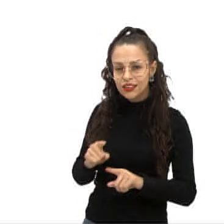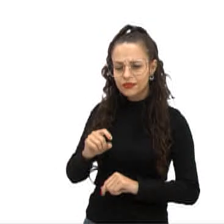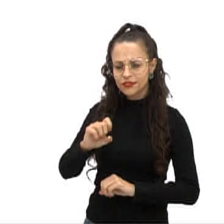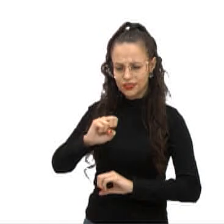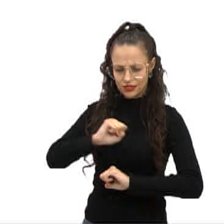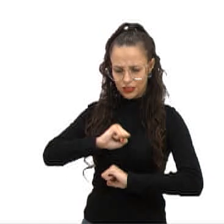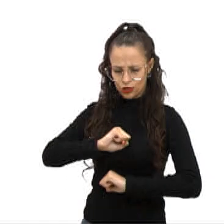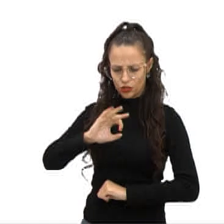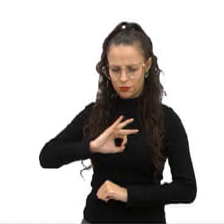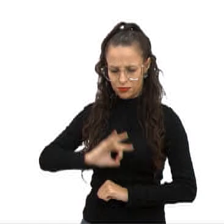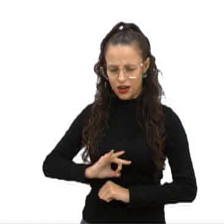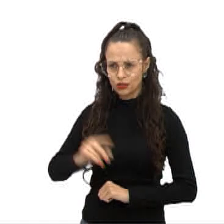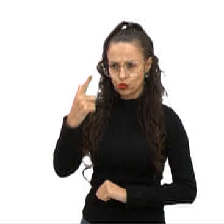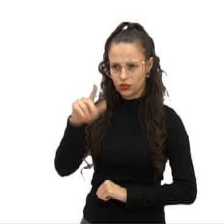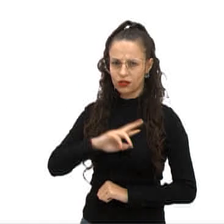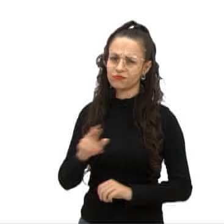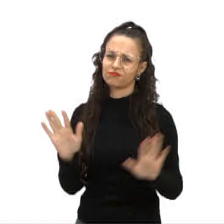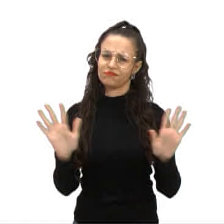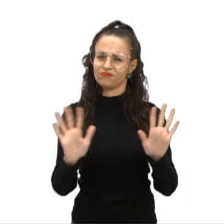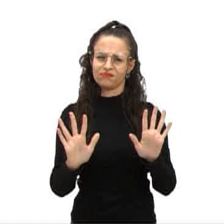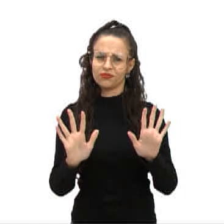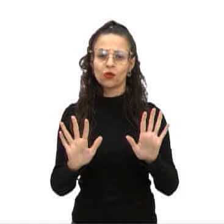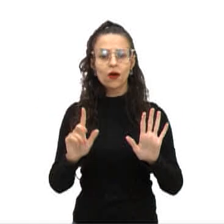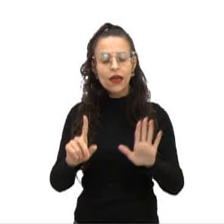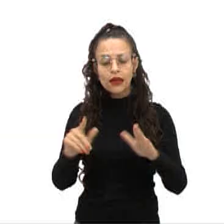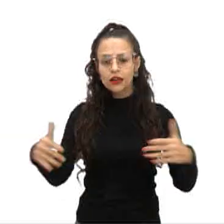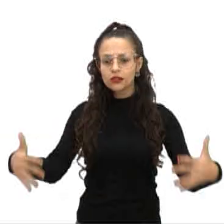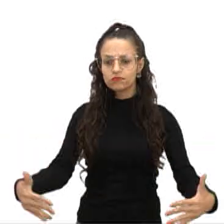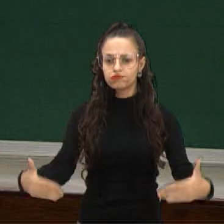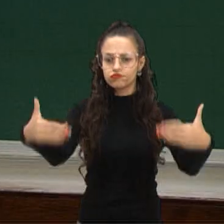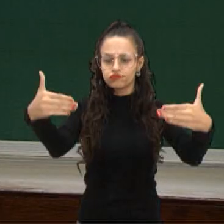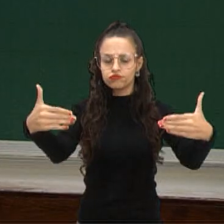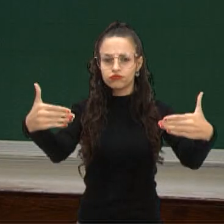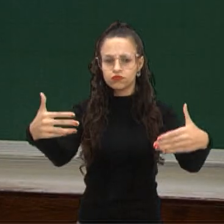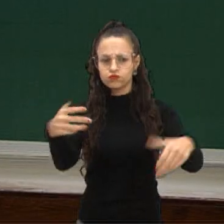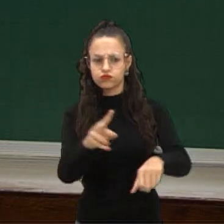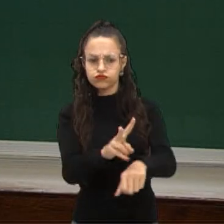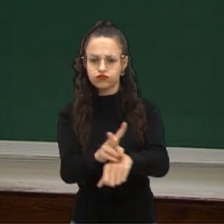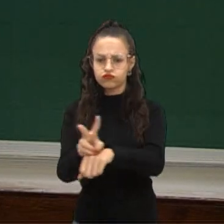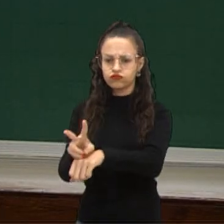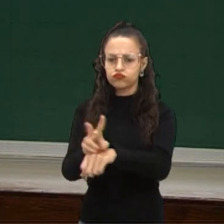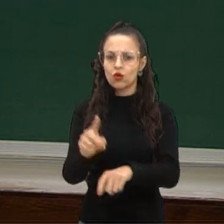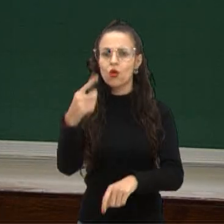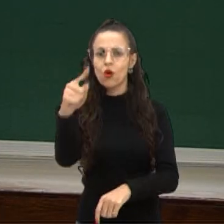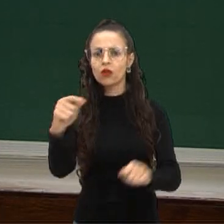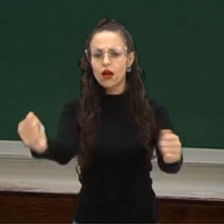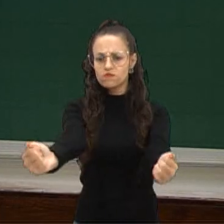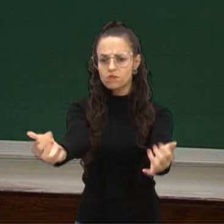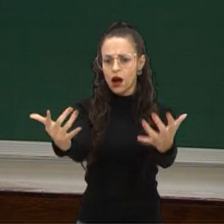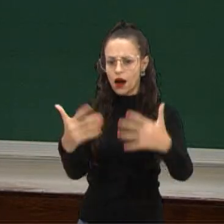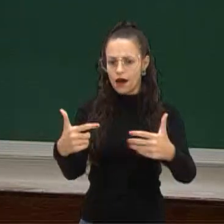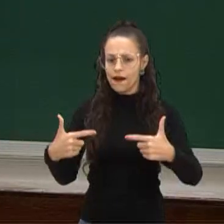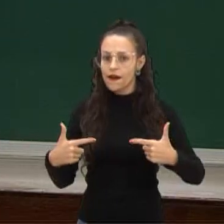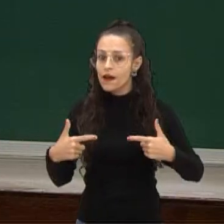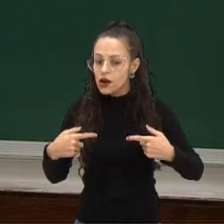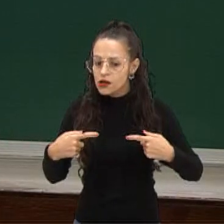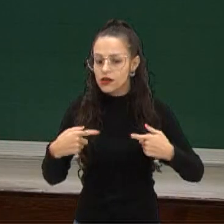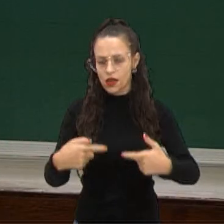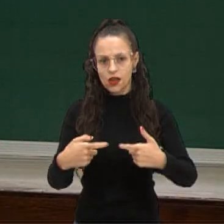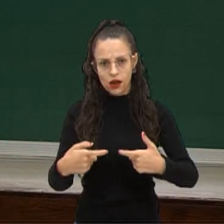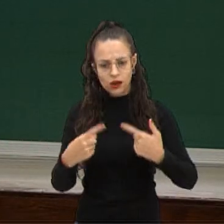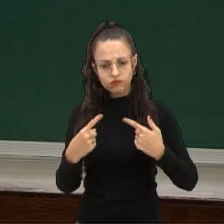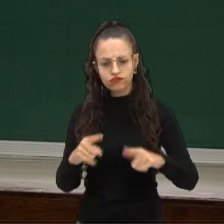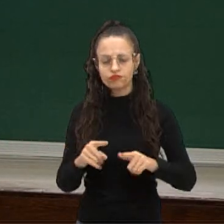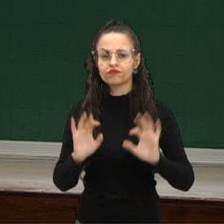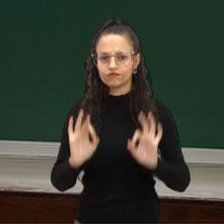religião? Claro que não, né, pessoal? Era para proteger dos bárbaros. Então servia para defender os territórios contra os invasores para efeitos bélicos,